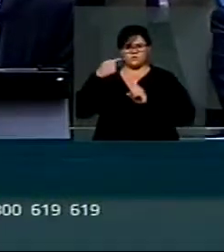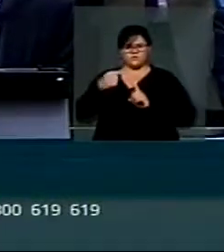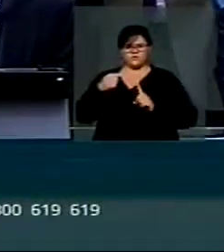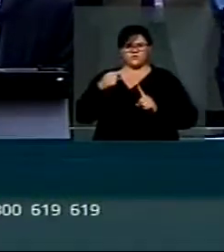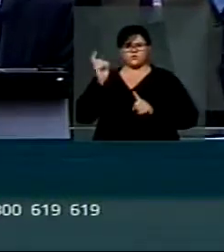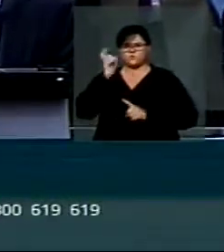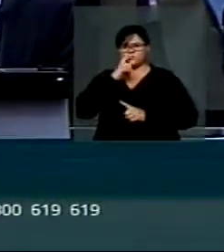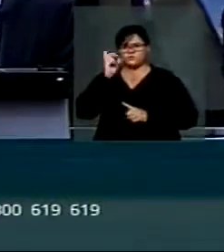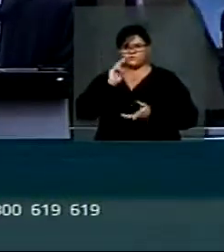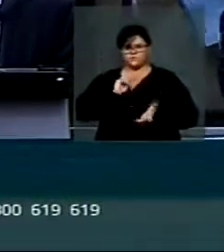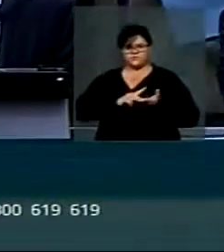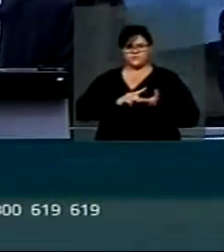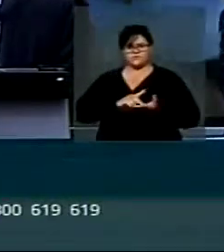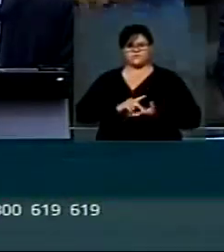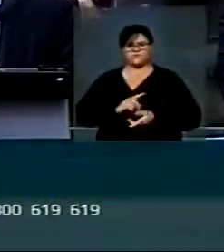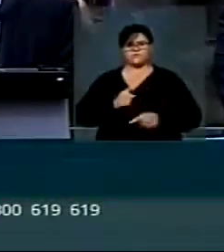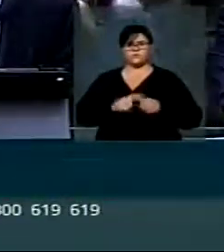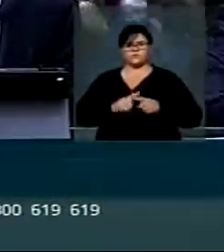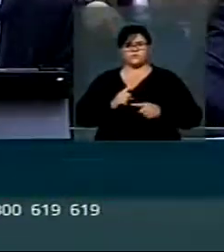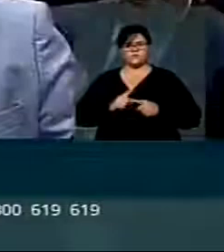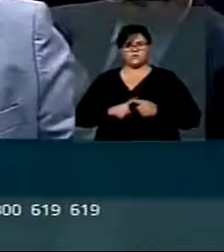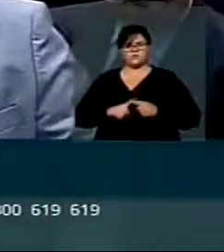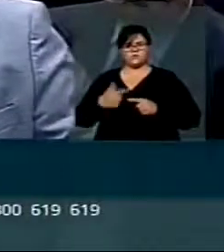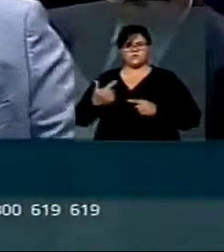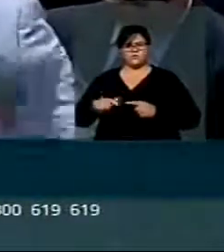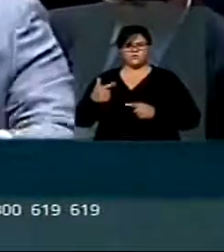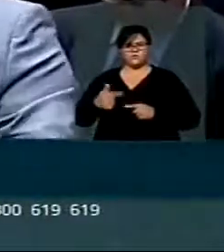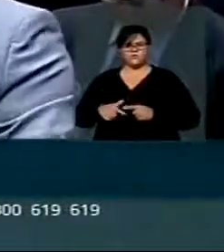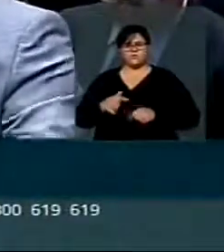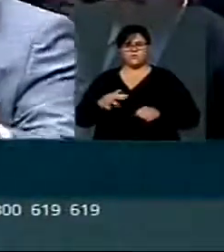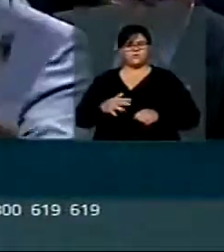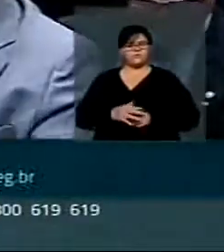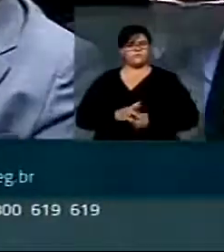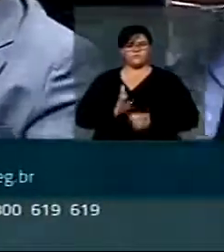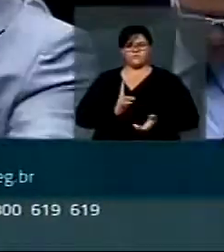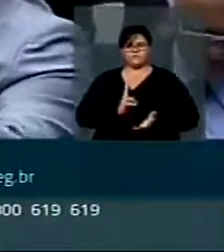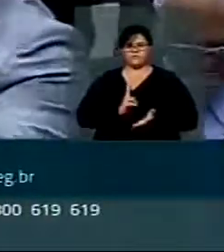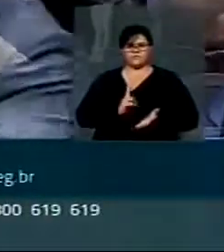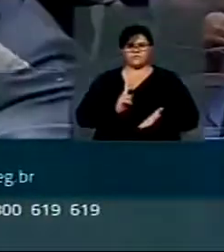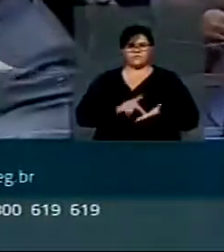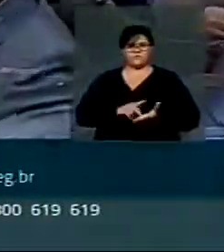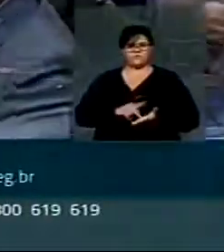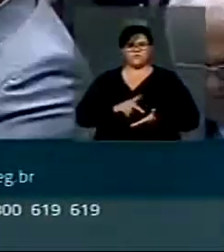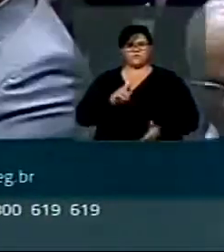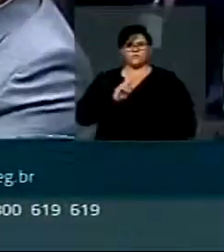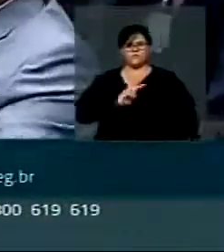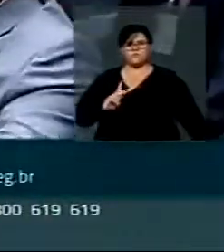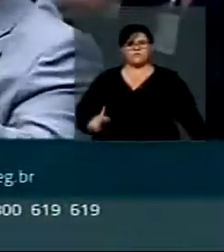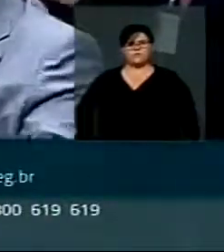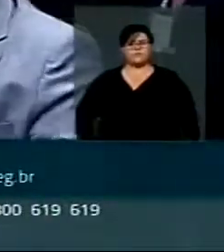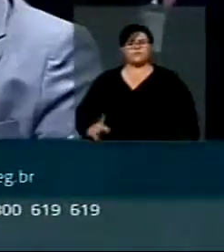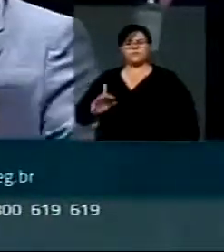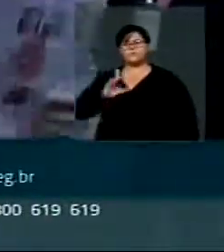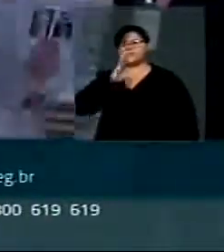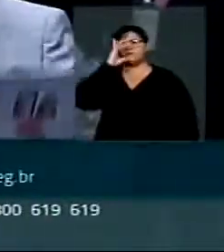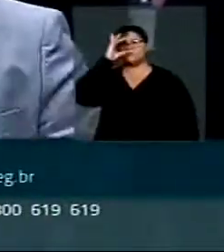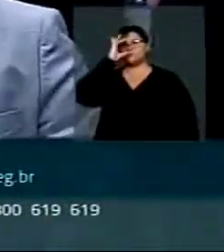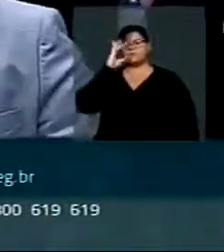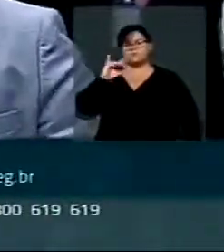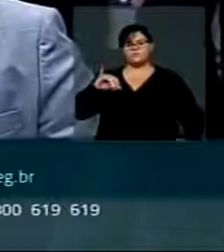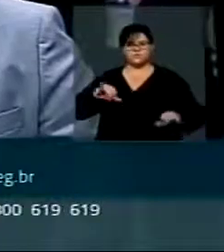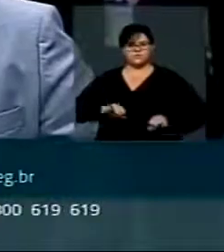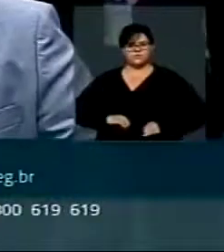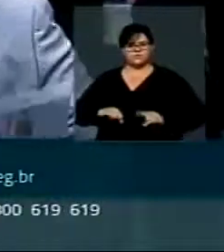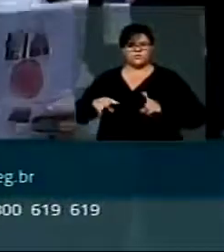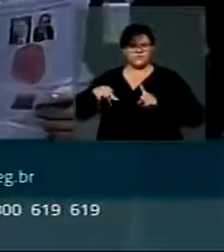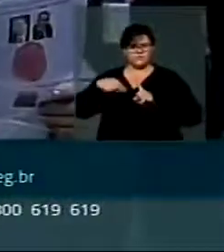inverdades, inverdades que não se sustentam. Aliás, nosso partido e a presidenta Dilma tem sofrido